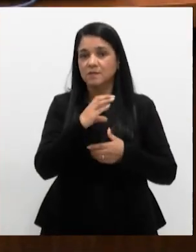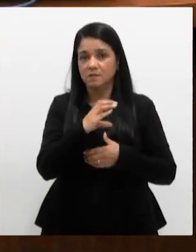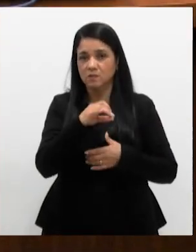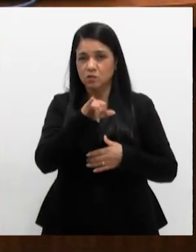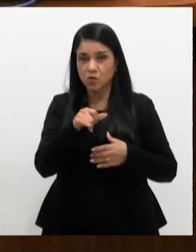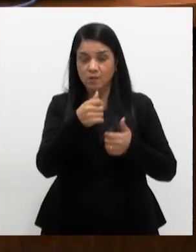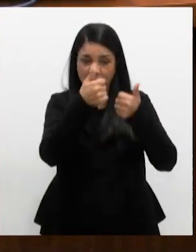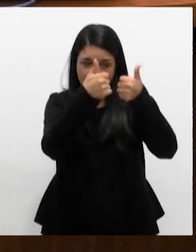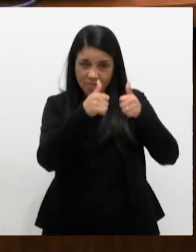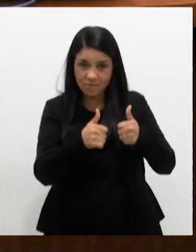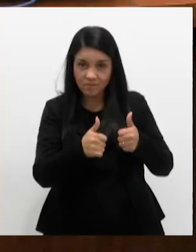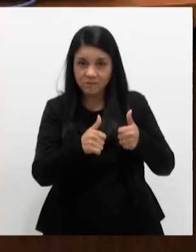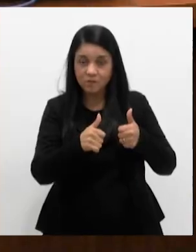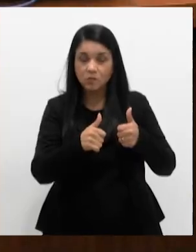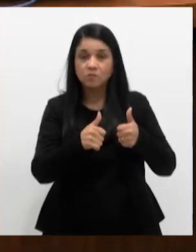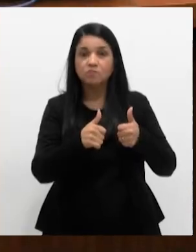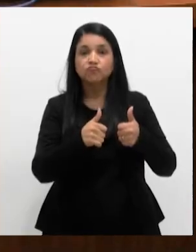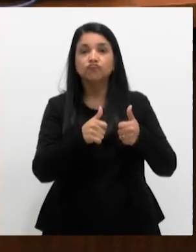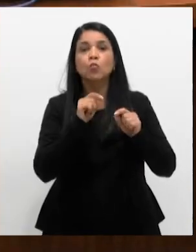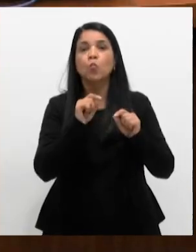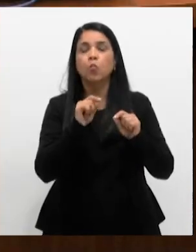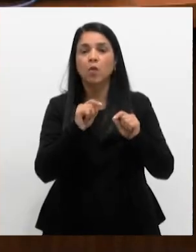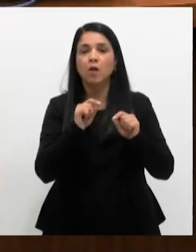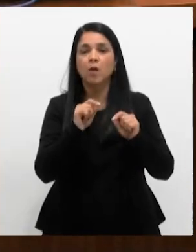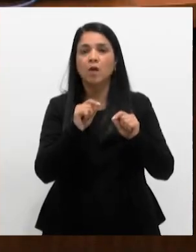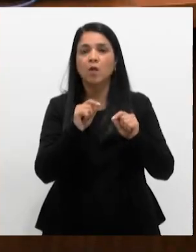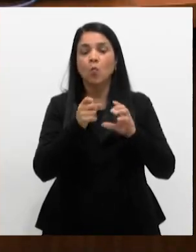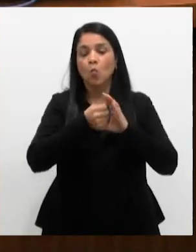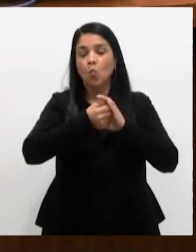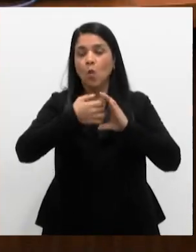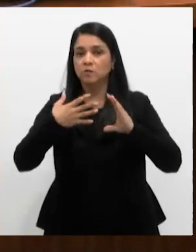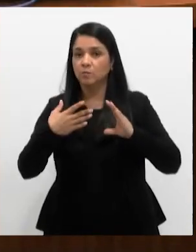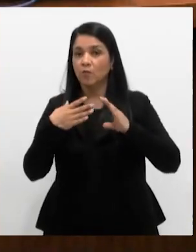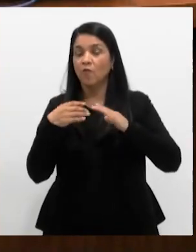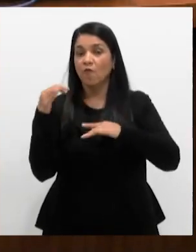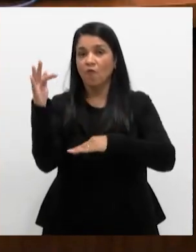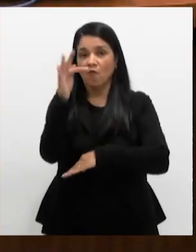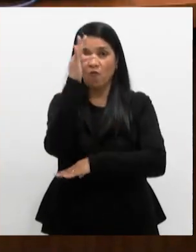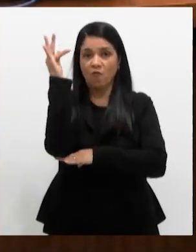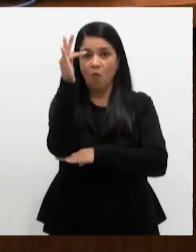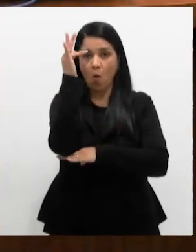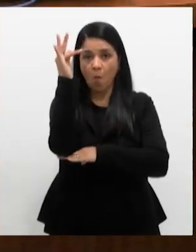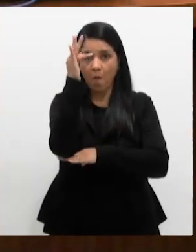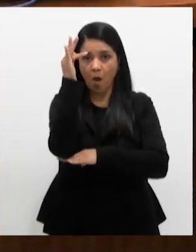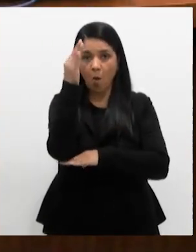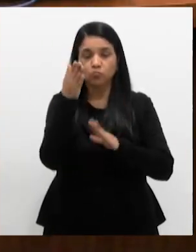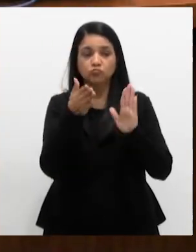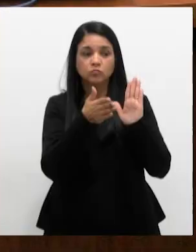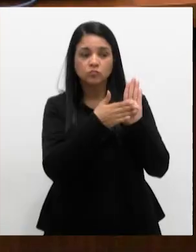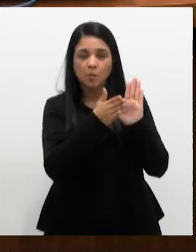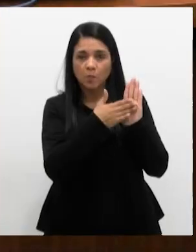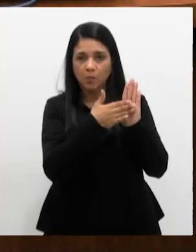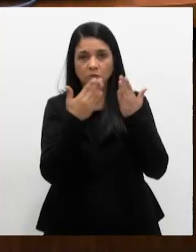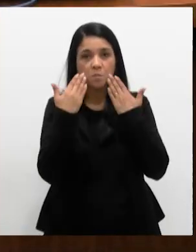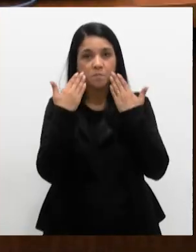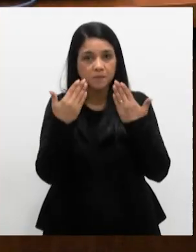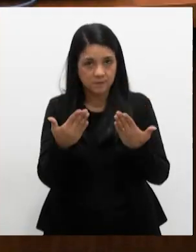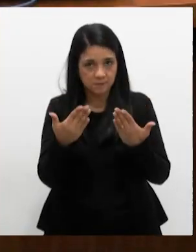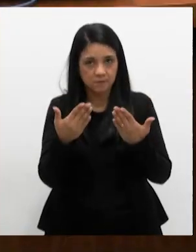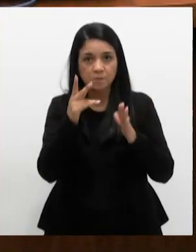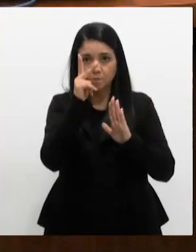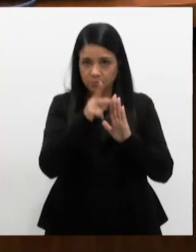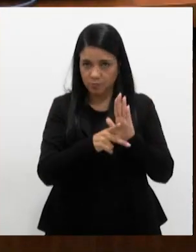primeiro lugar, única e exclusivamente o aspecto formal das proposições apresentadas.